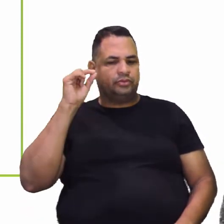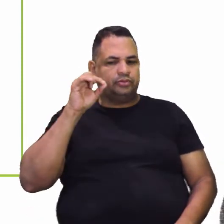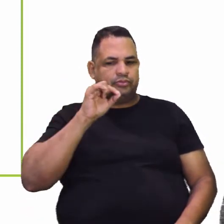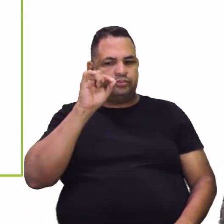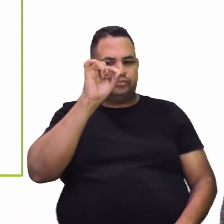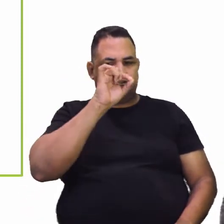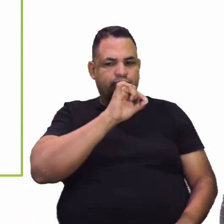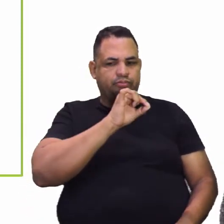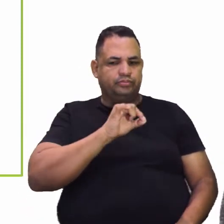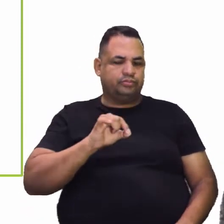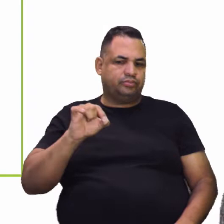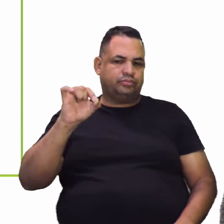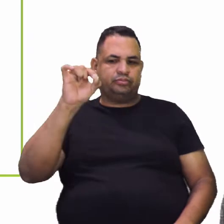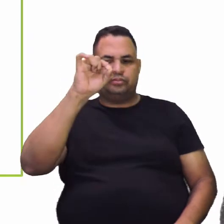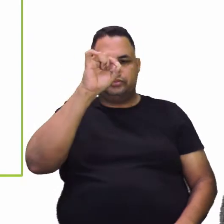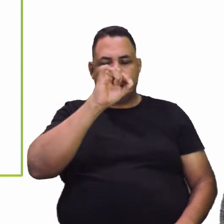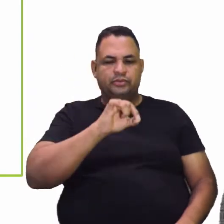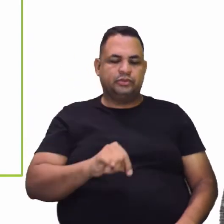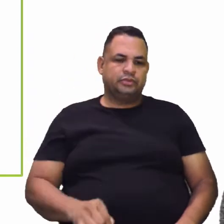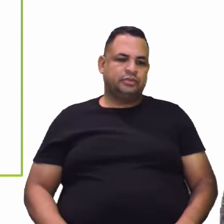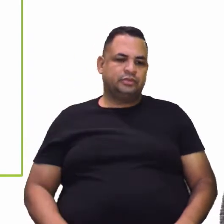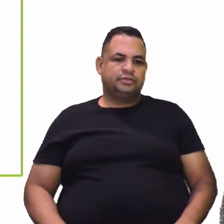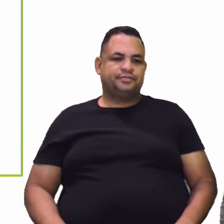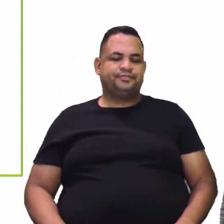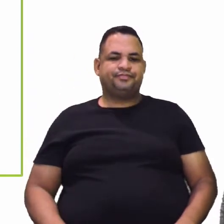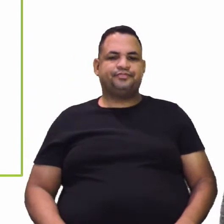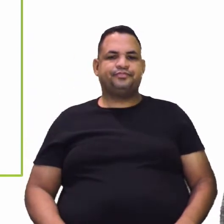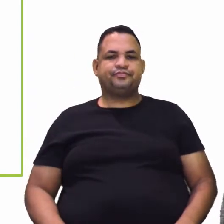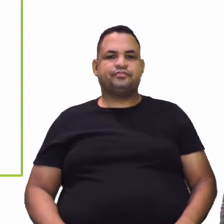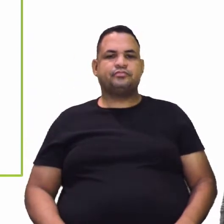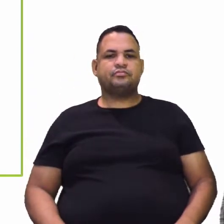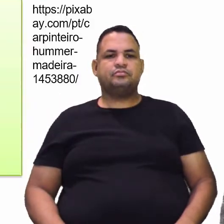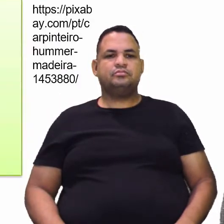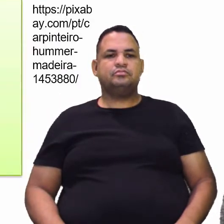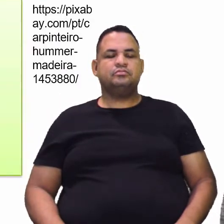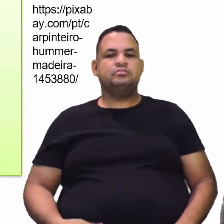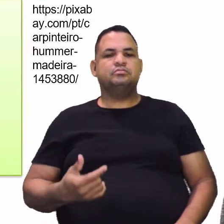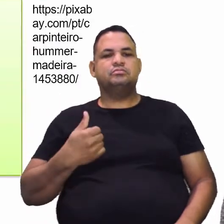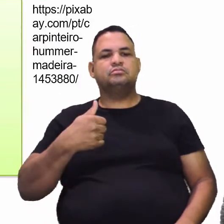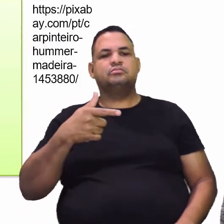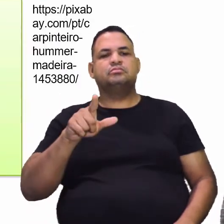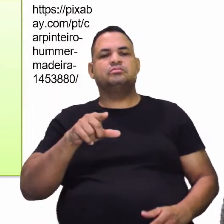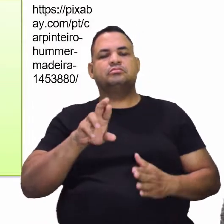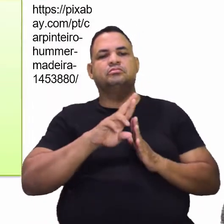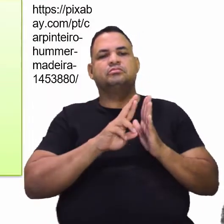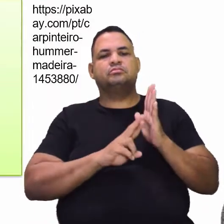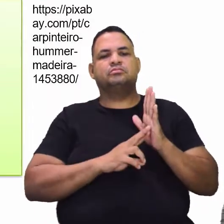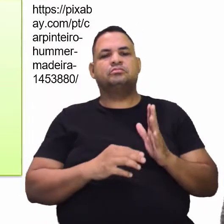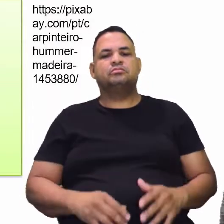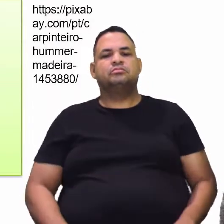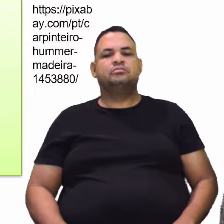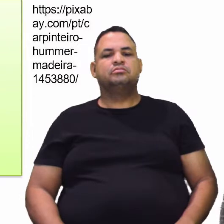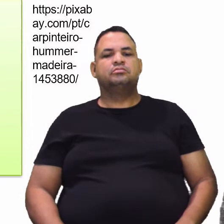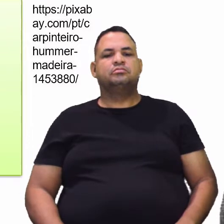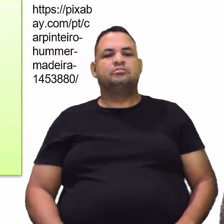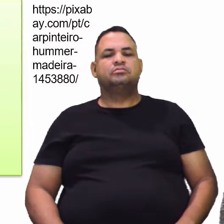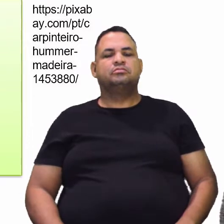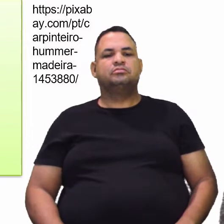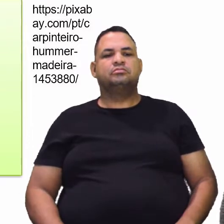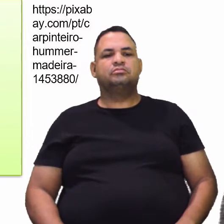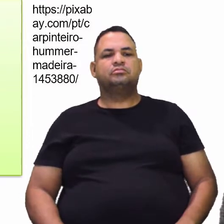faz, buzz, buzzes, certo? Vamos para a próxima regra? Próxima regra é a